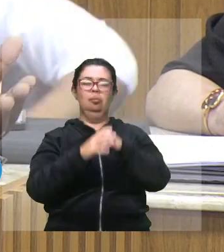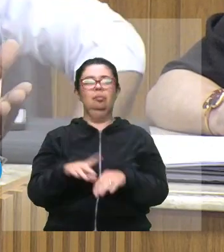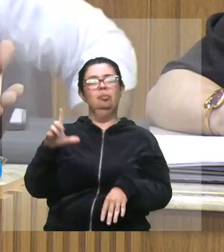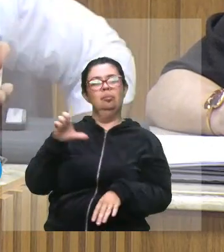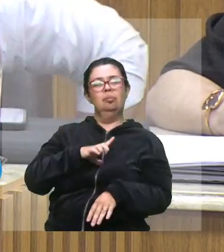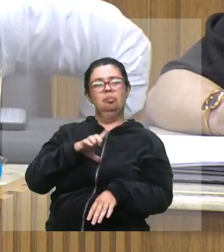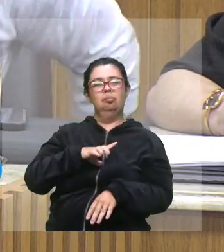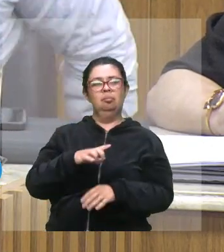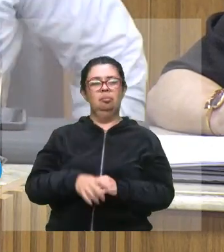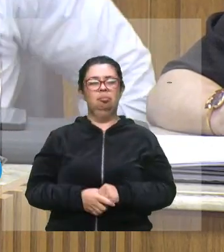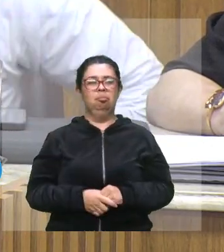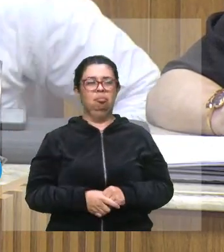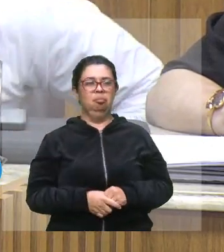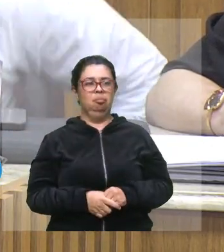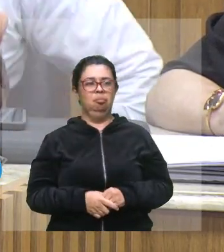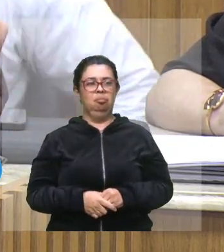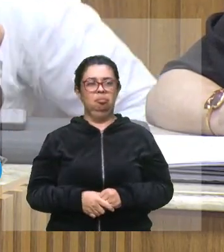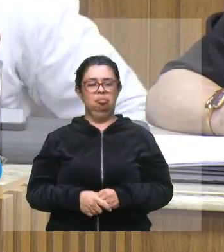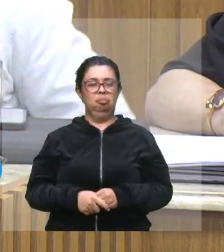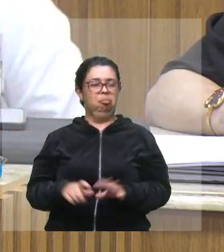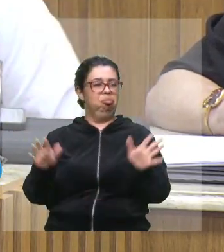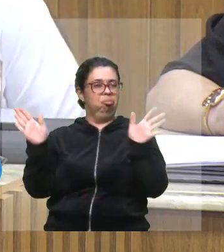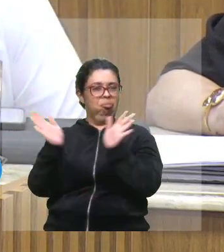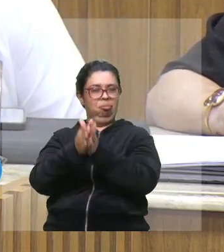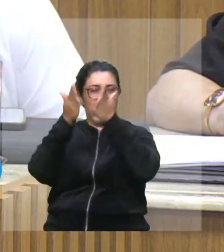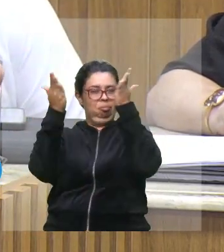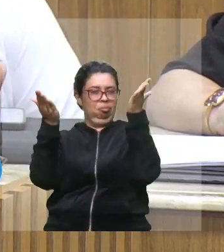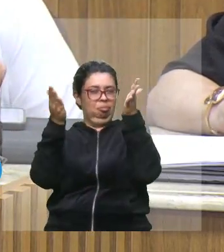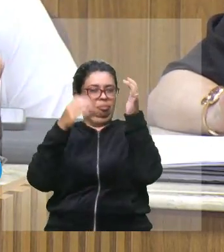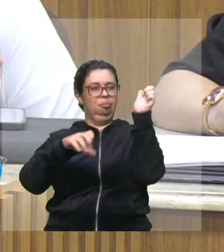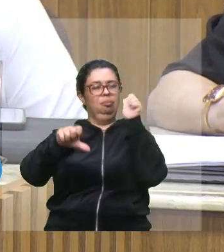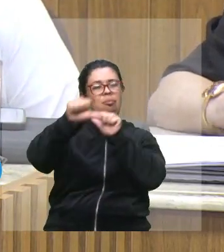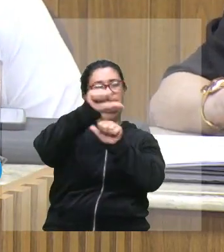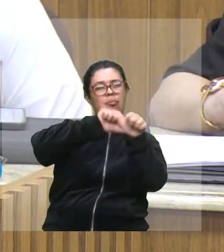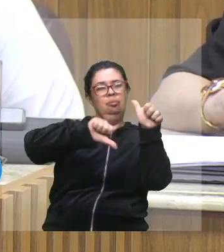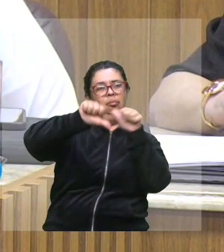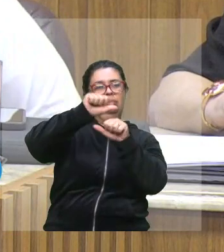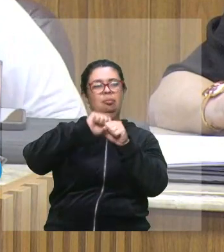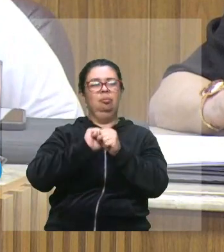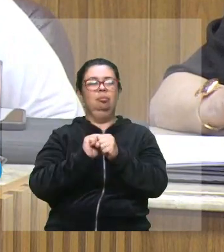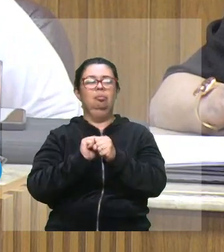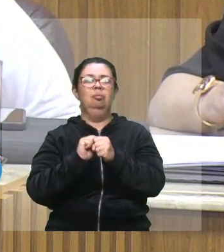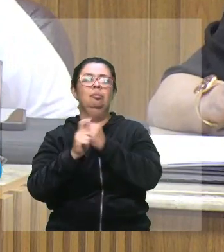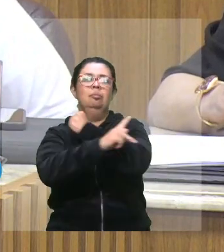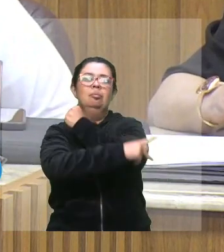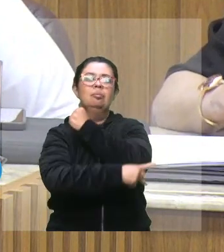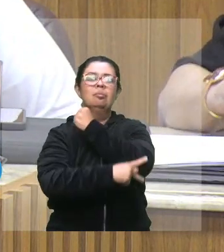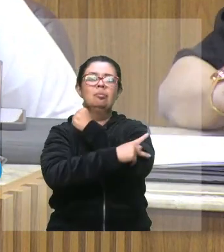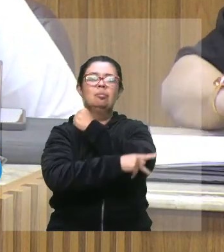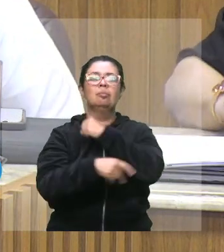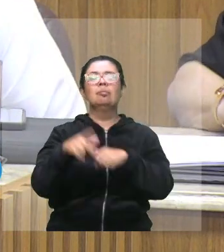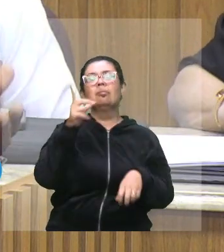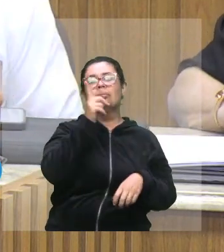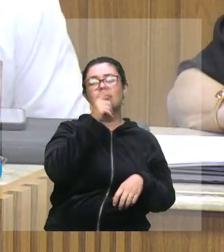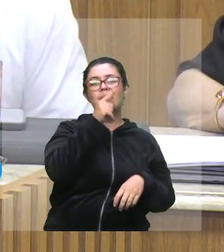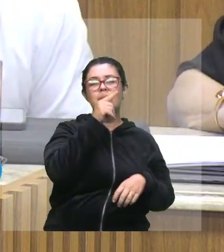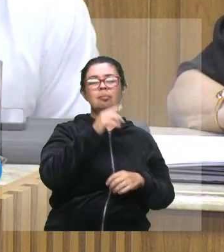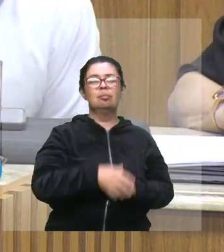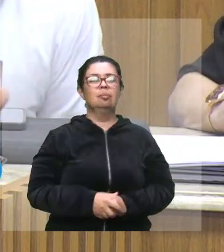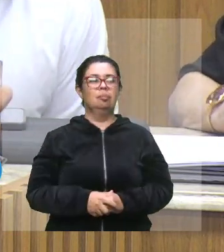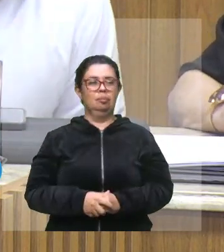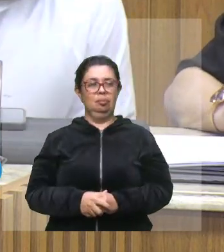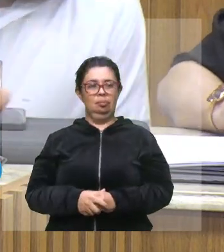mesmo sabia a magnitude que transformaria o Parque das Águas. Né? E,